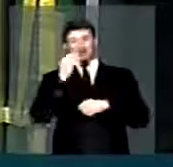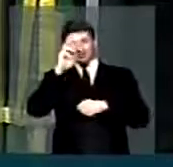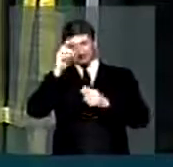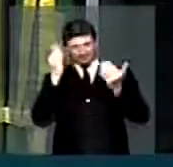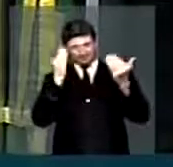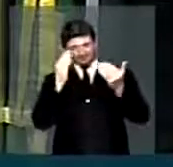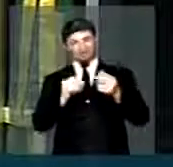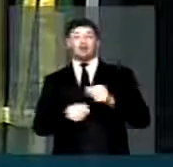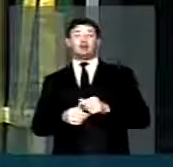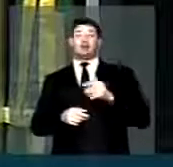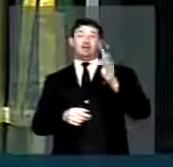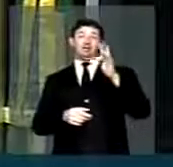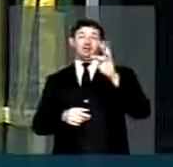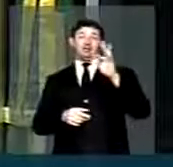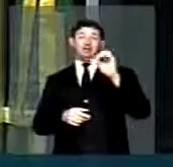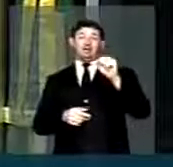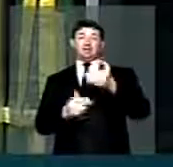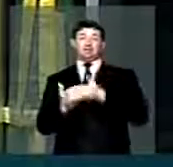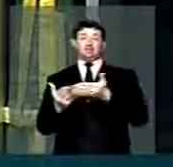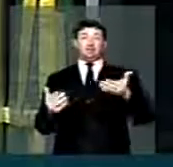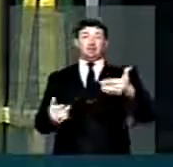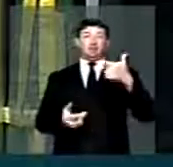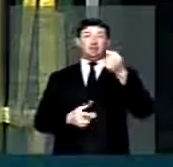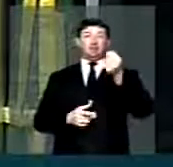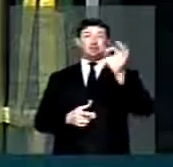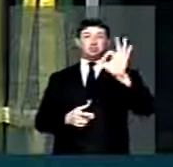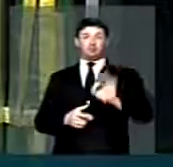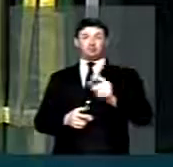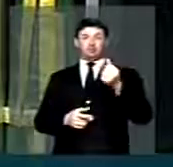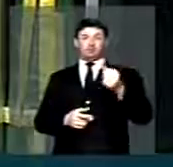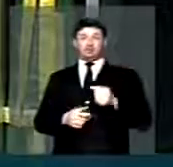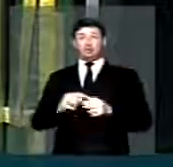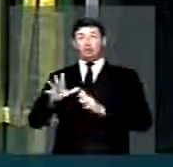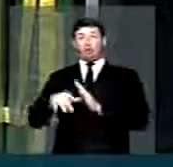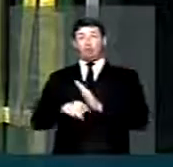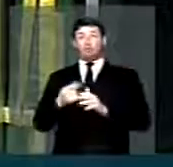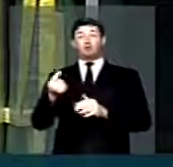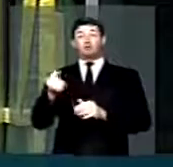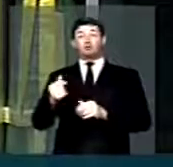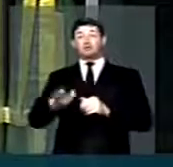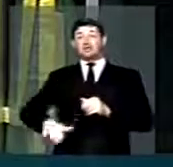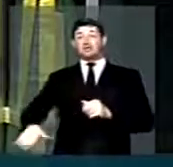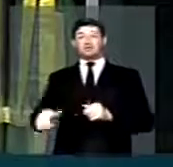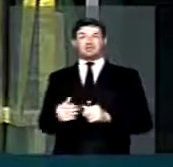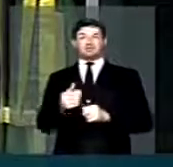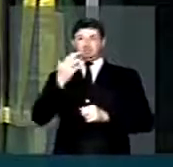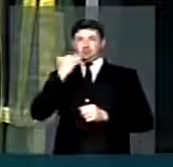valor. Ou seja, nós estamos assaltando o cofre das crianças para comer.